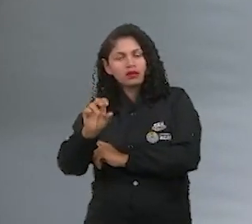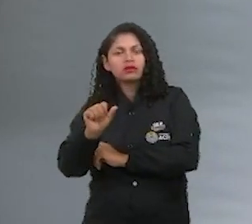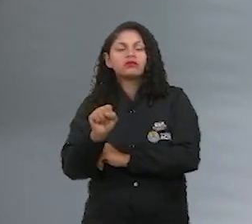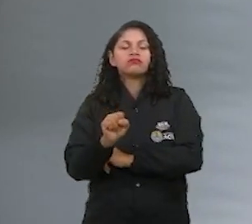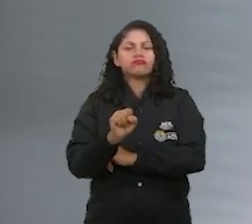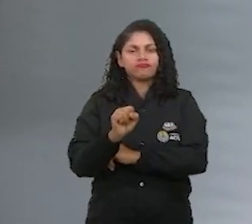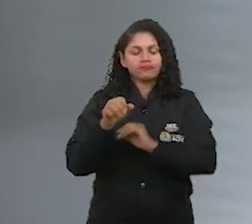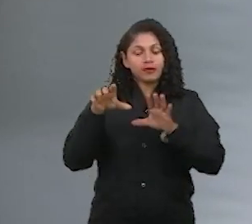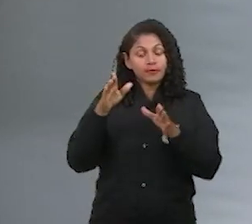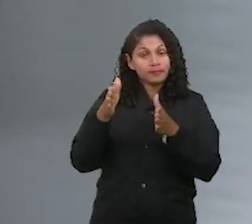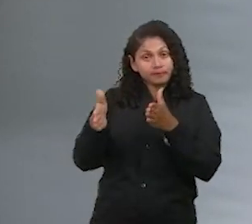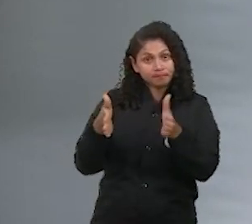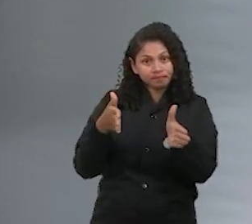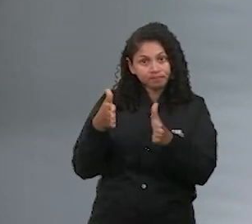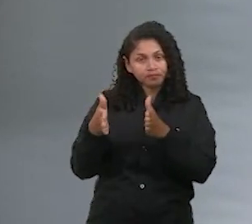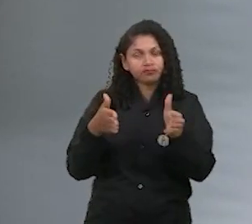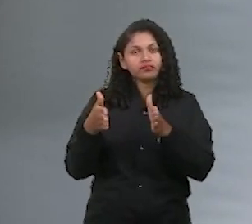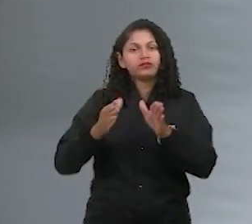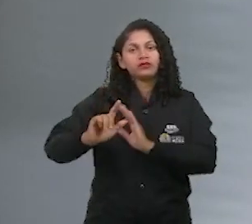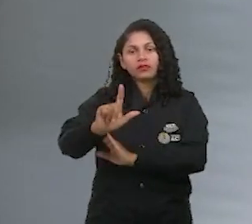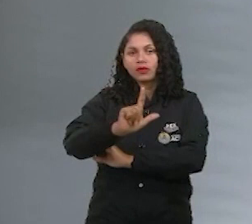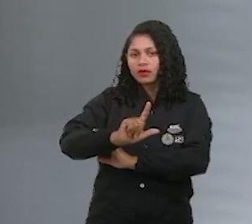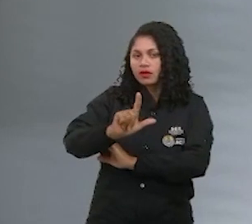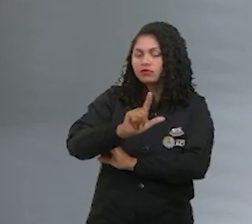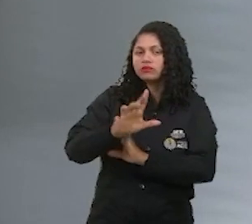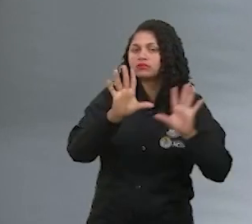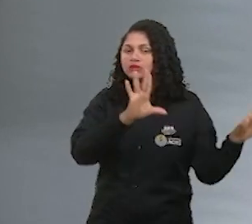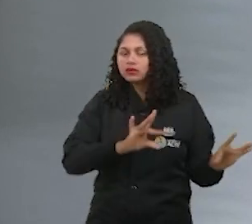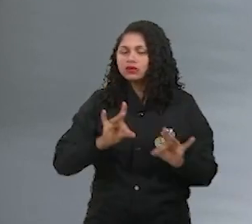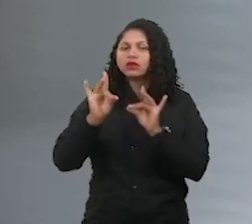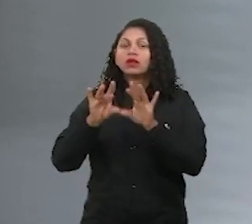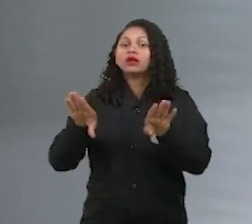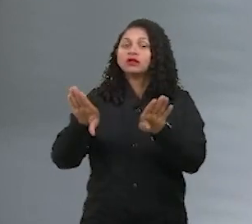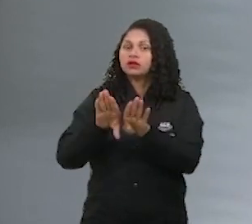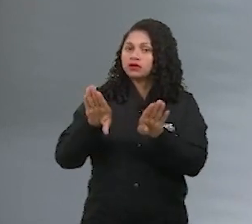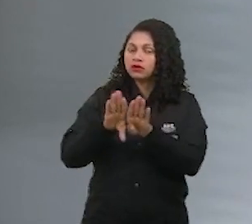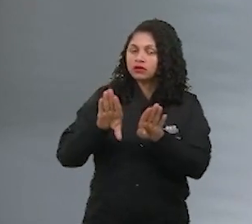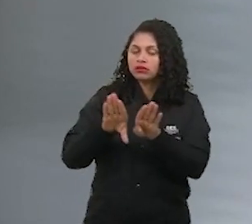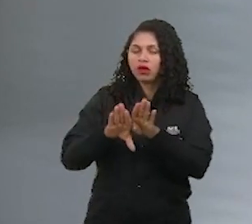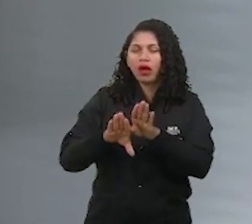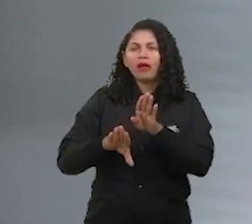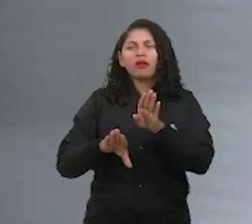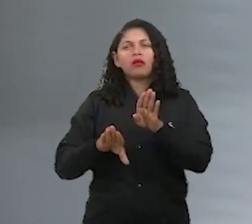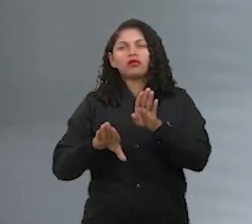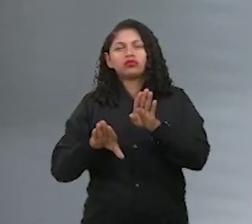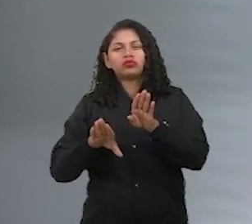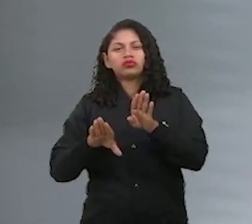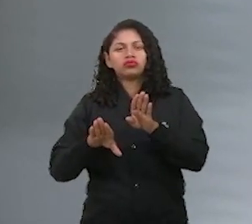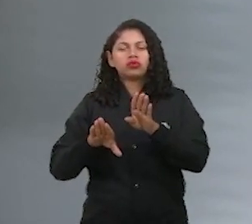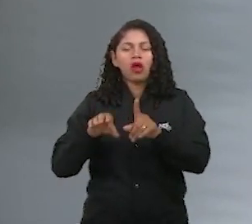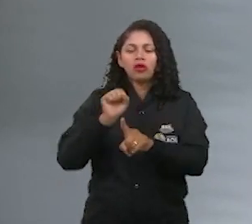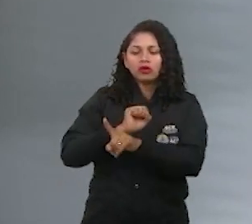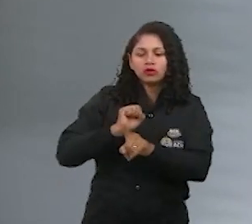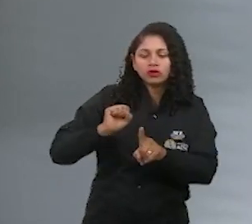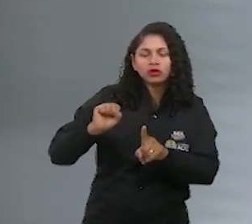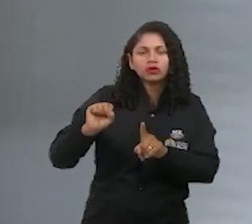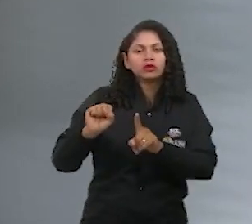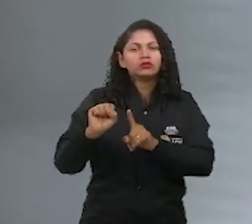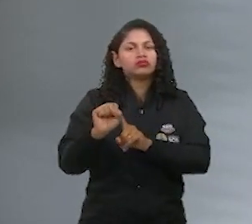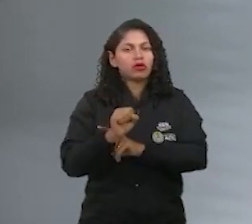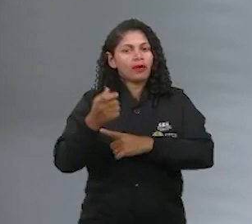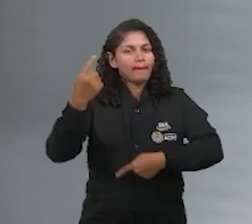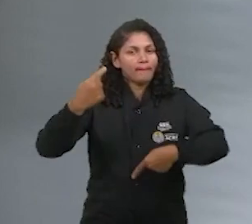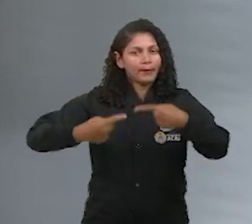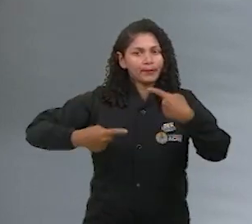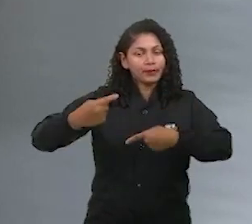momento da literatura brasileira, traz-se também essa questão sociopolítica engajada dentro das